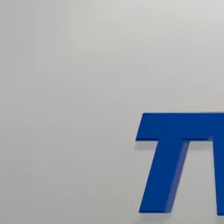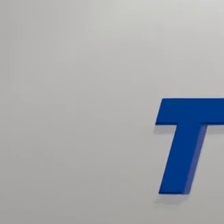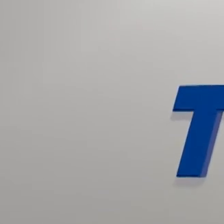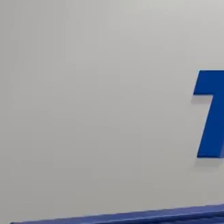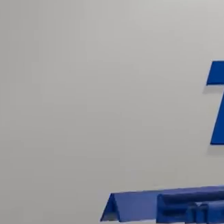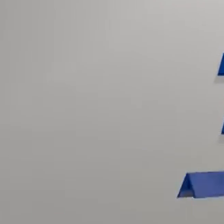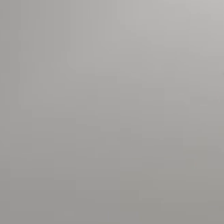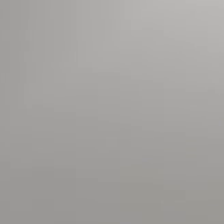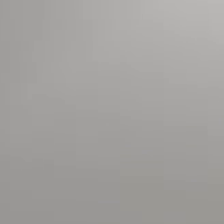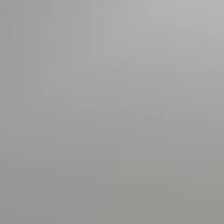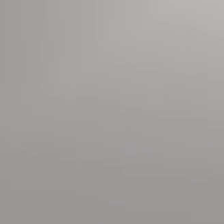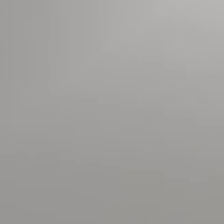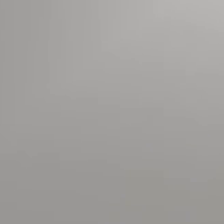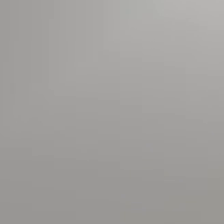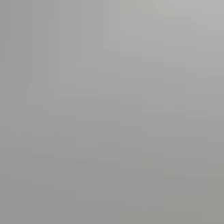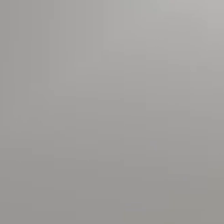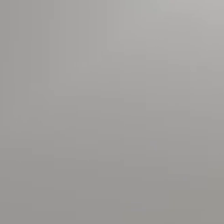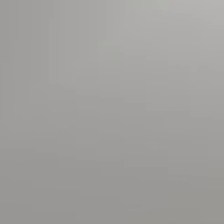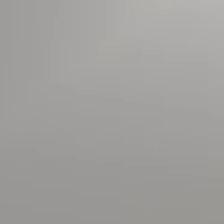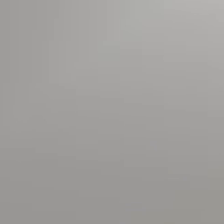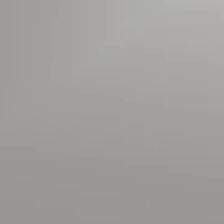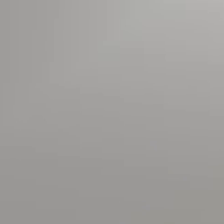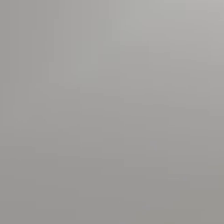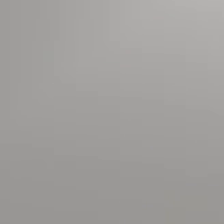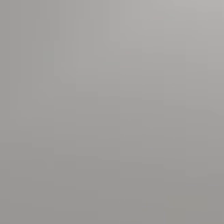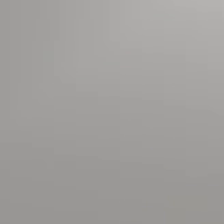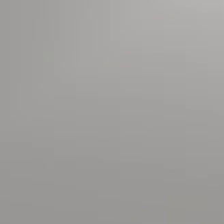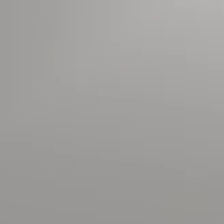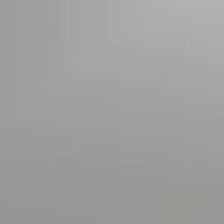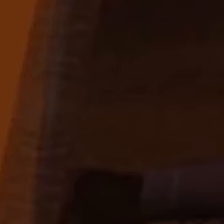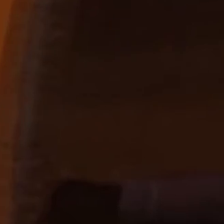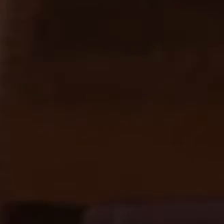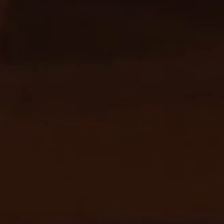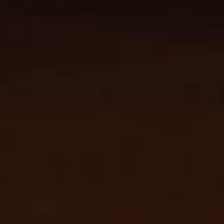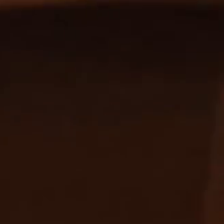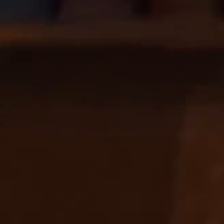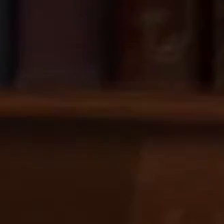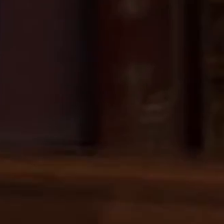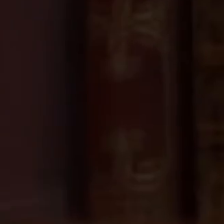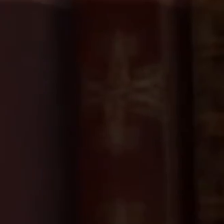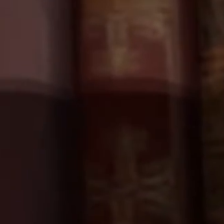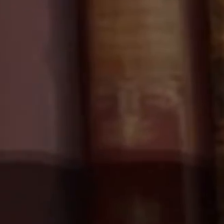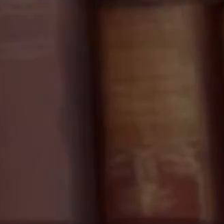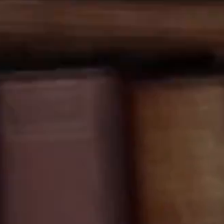Fortaleza, a emissora da Casa do Povo.